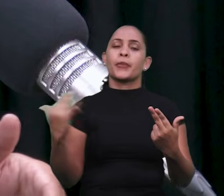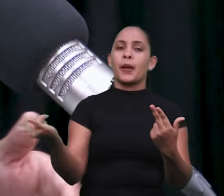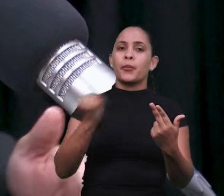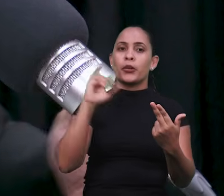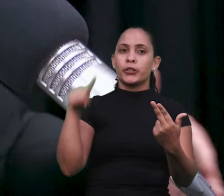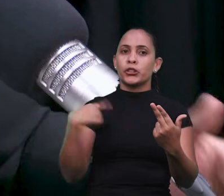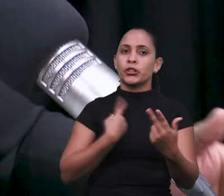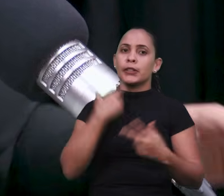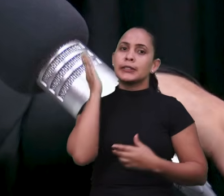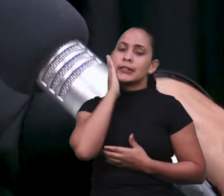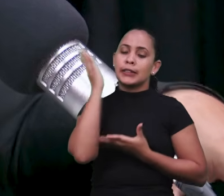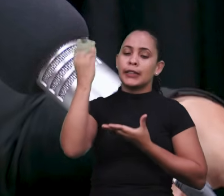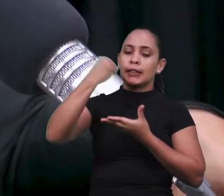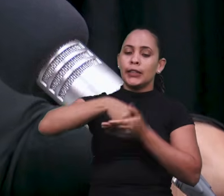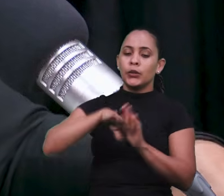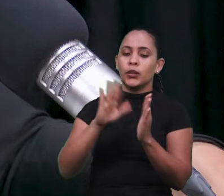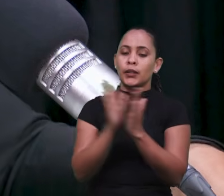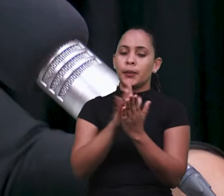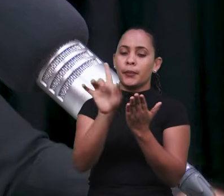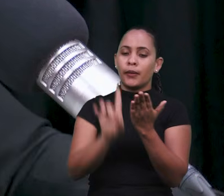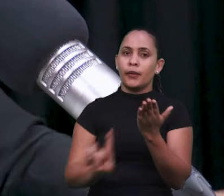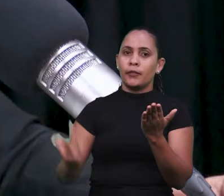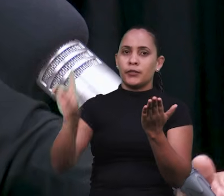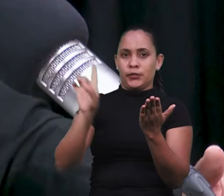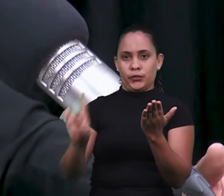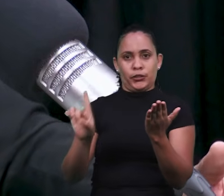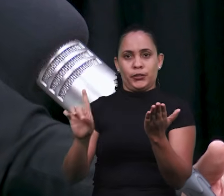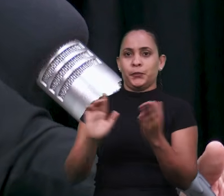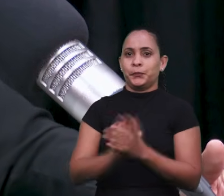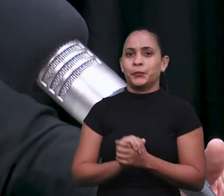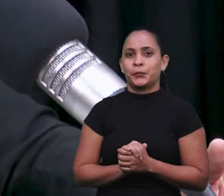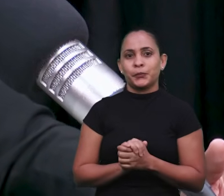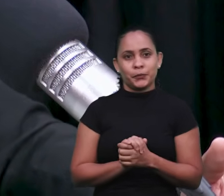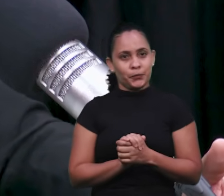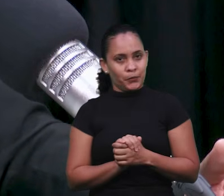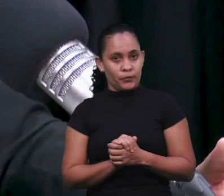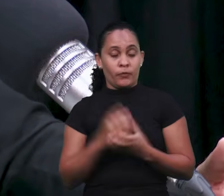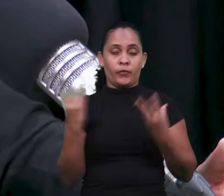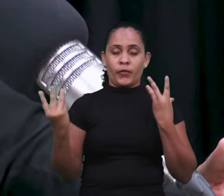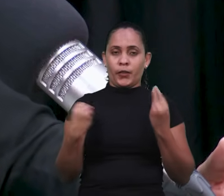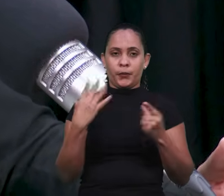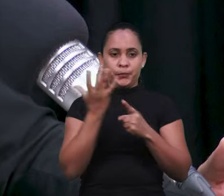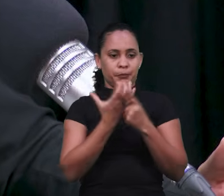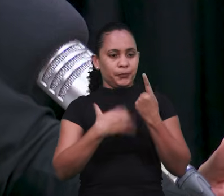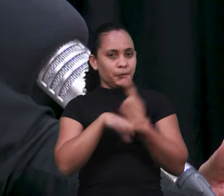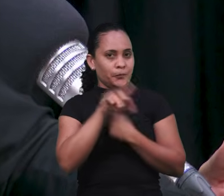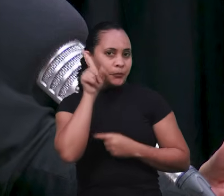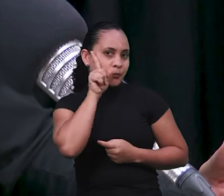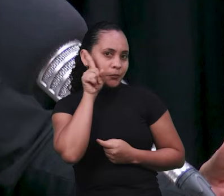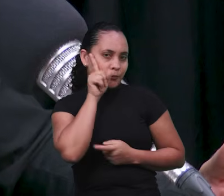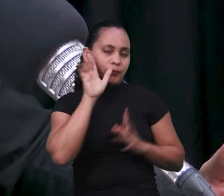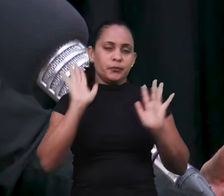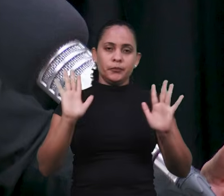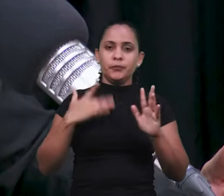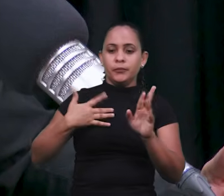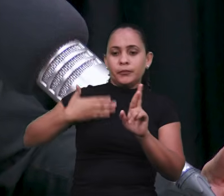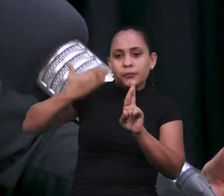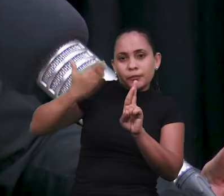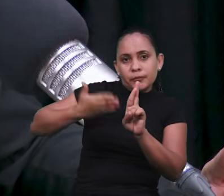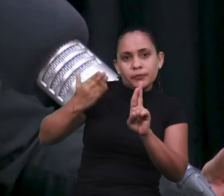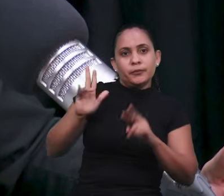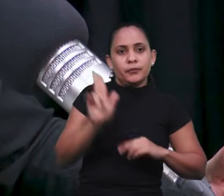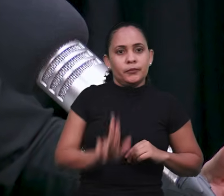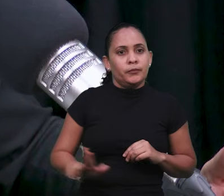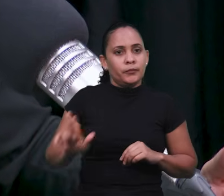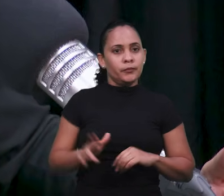como é que isso é aplicado dentro da palavra do Senhor, que é o que a gente escuta no culto, e vivencia isso no culto todos os dias, né? Uma referência que foi